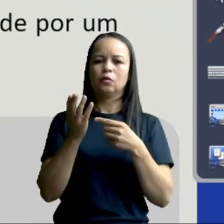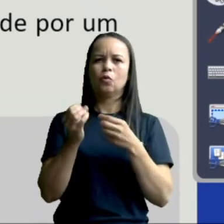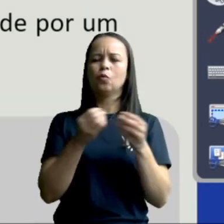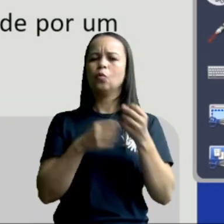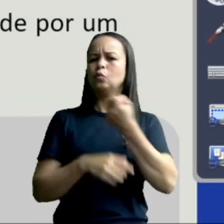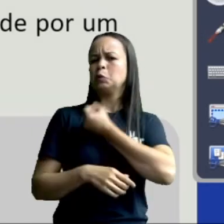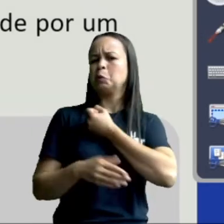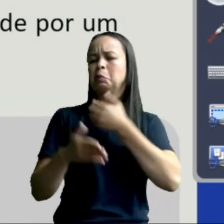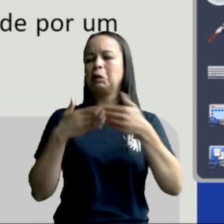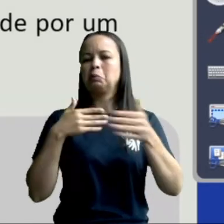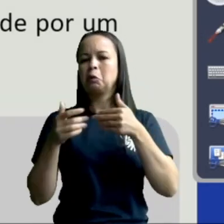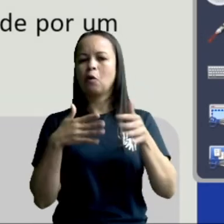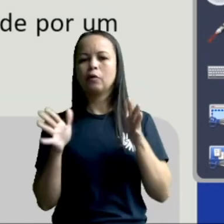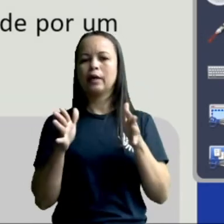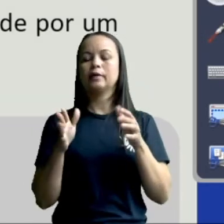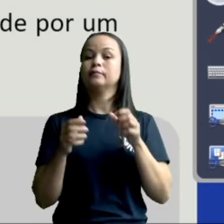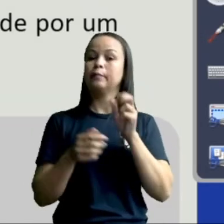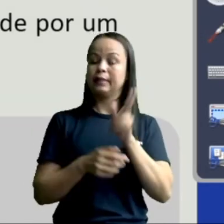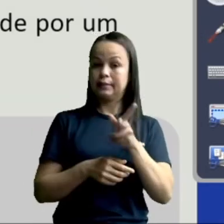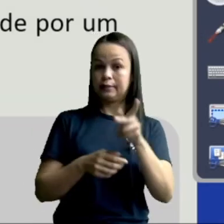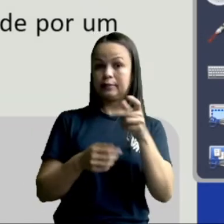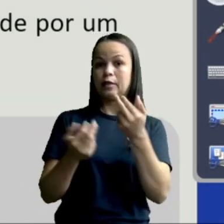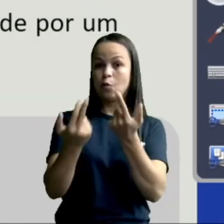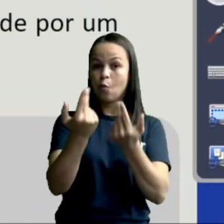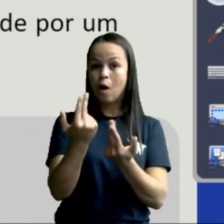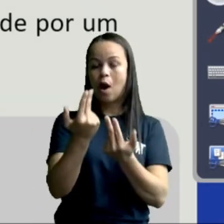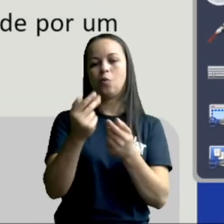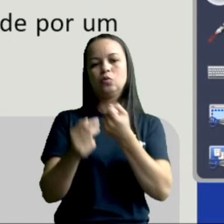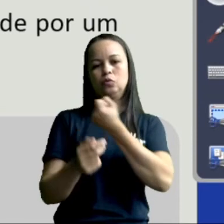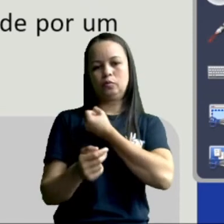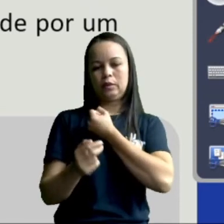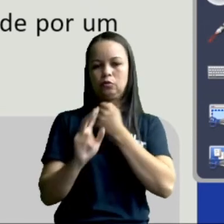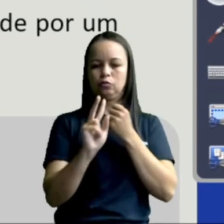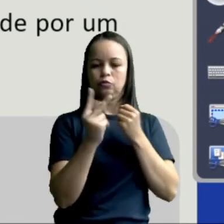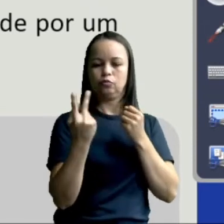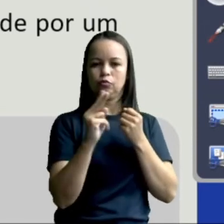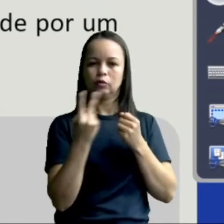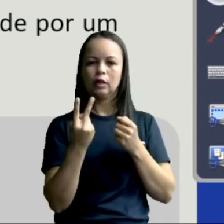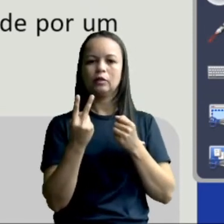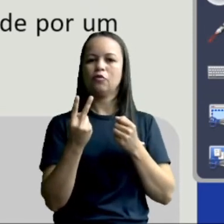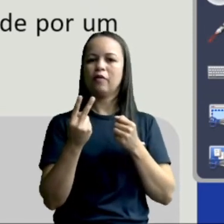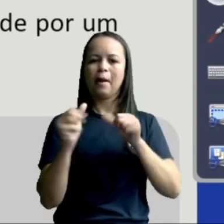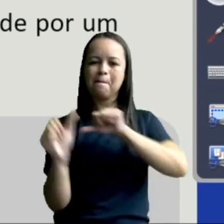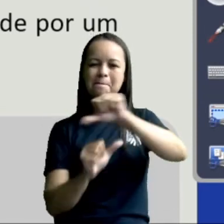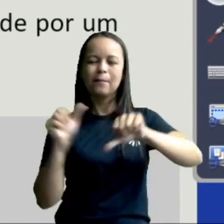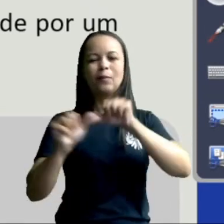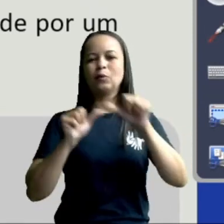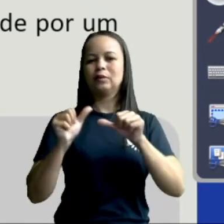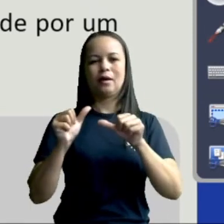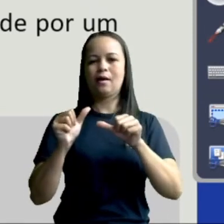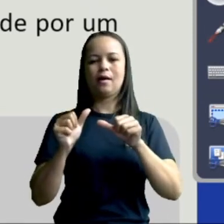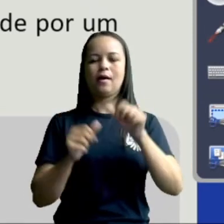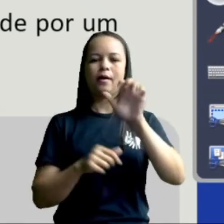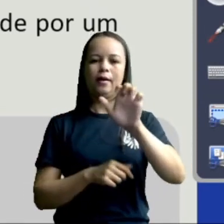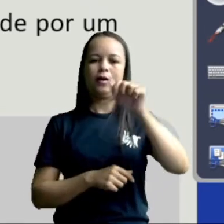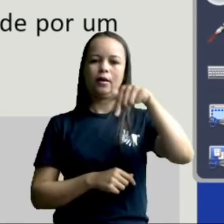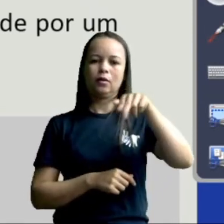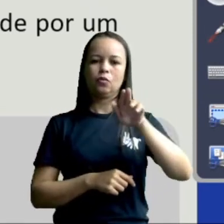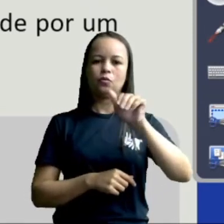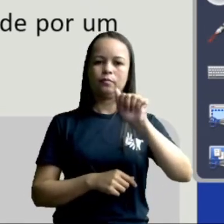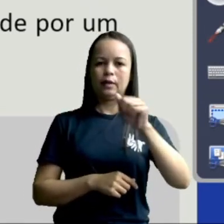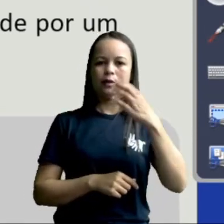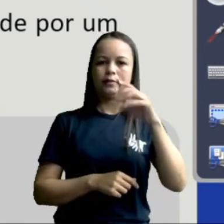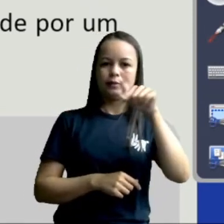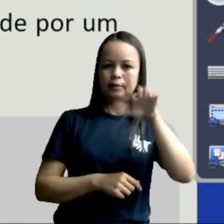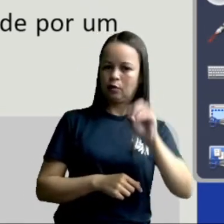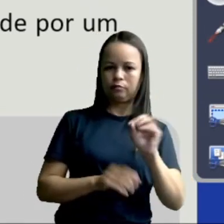um número qualquer, tem que ser o mesmo número dos dois lados, a gente não vai alterar a nossa equação. A mesma